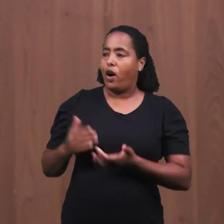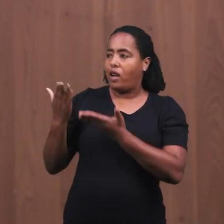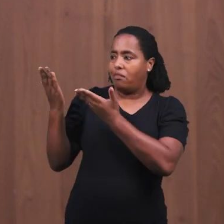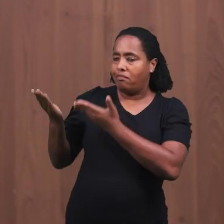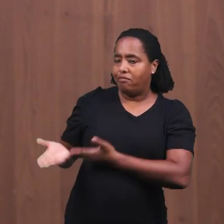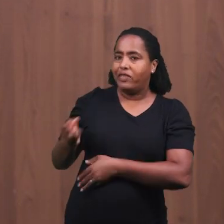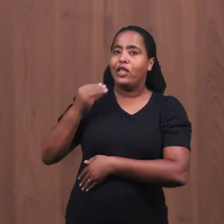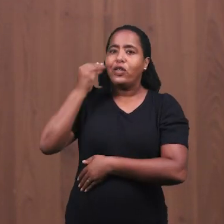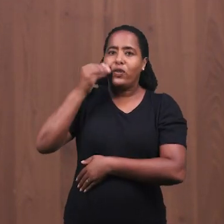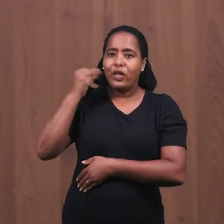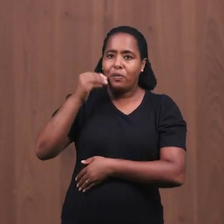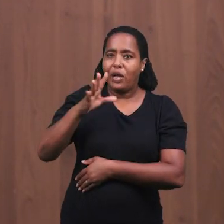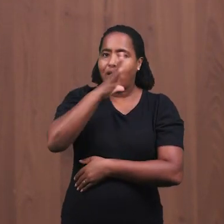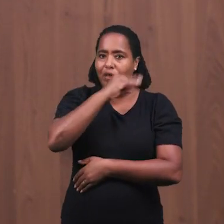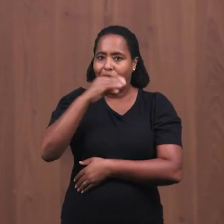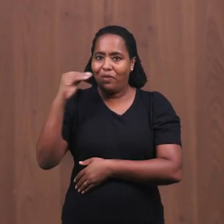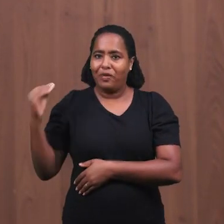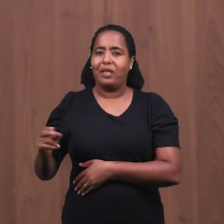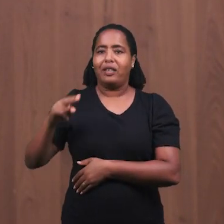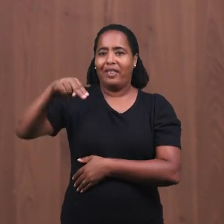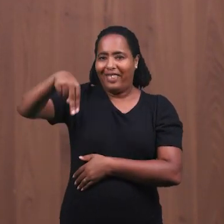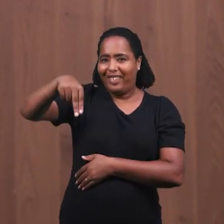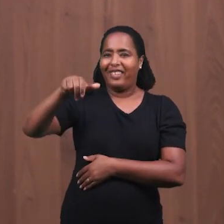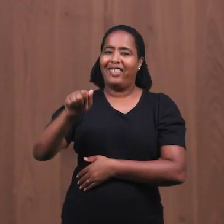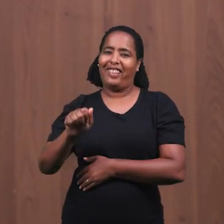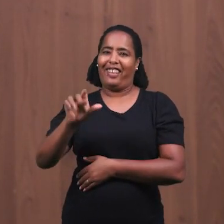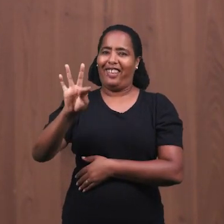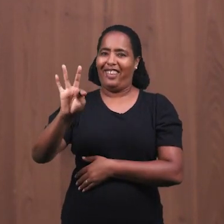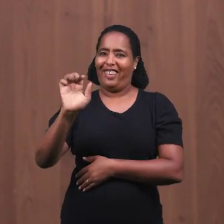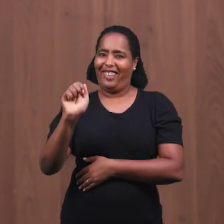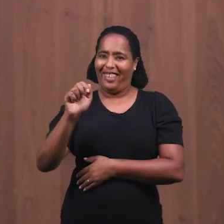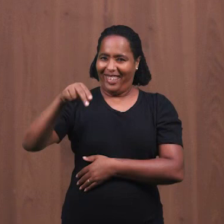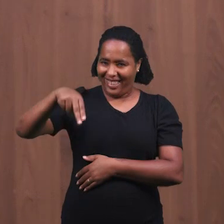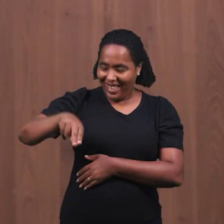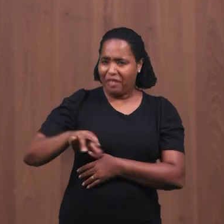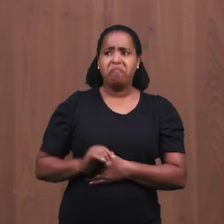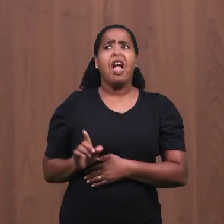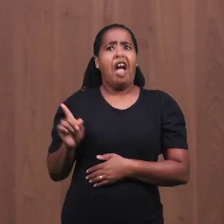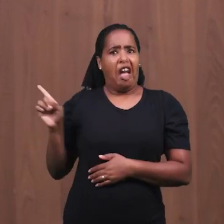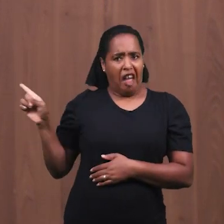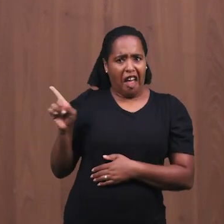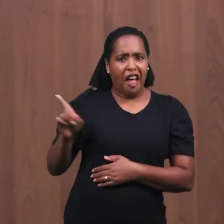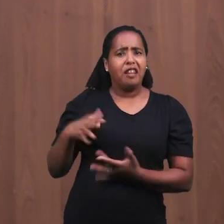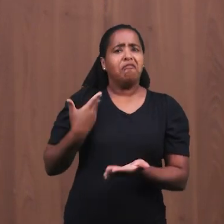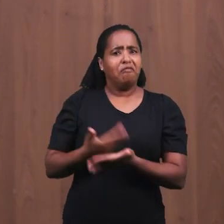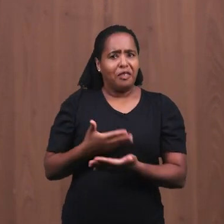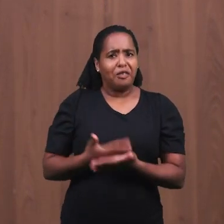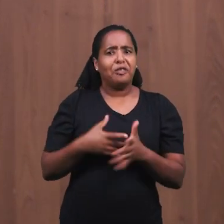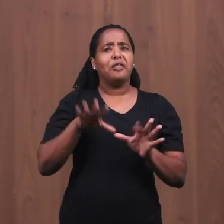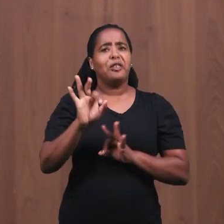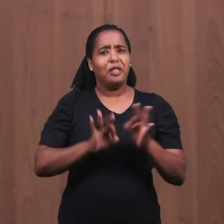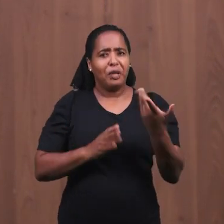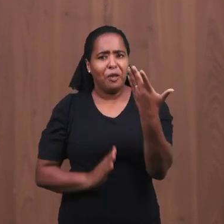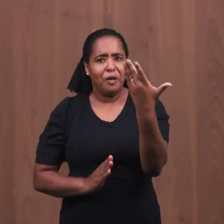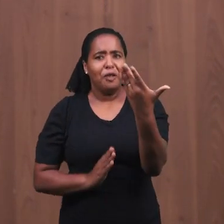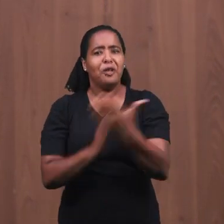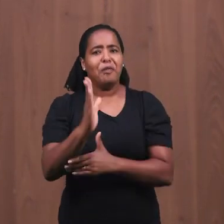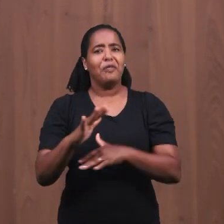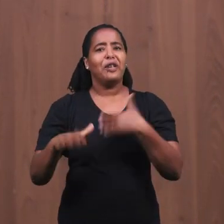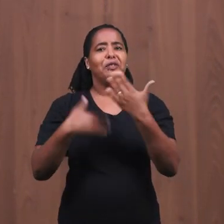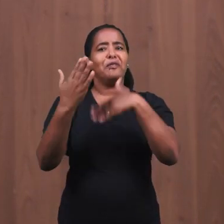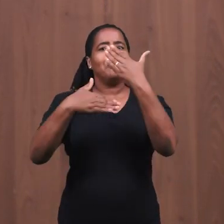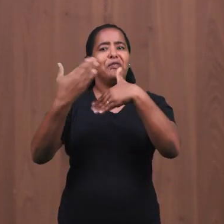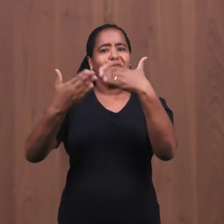a experiência do adolescente Natan, que estudou, se preparou e foi aprovado no